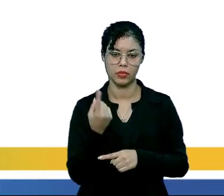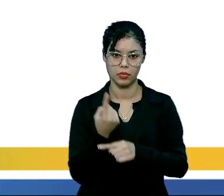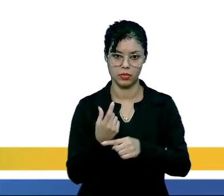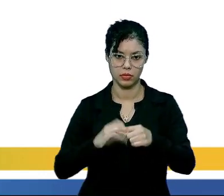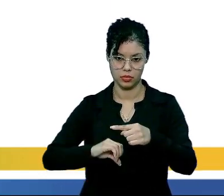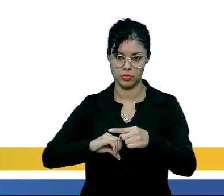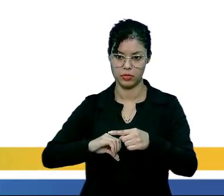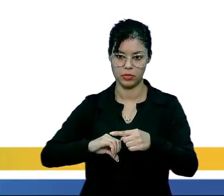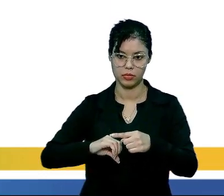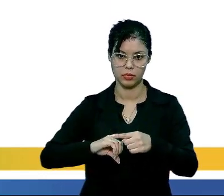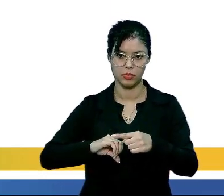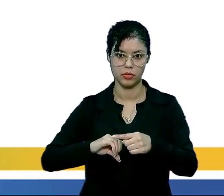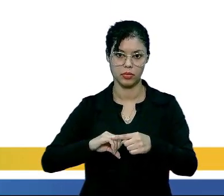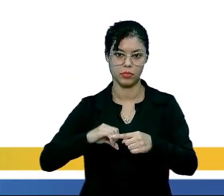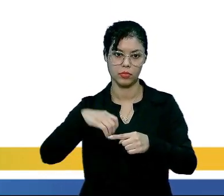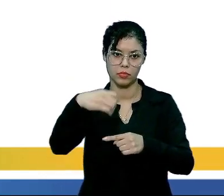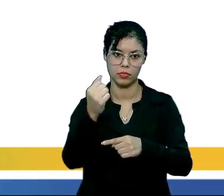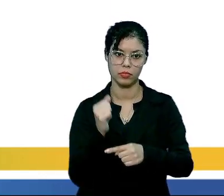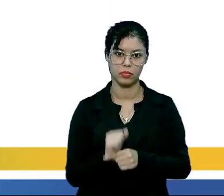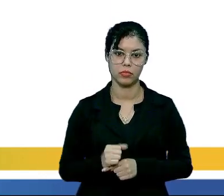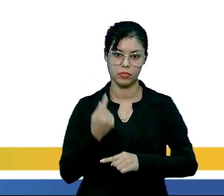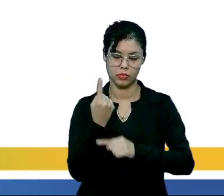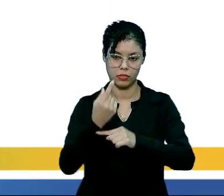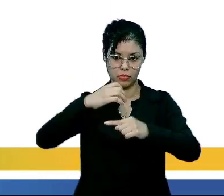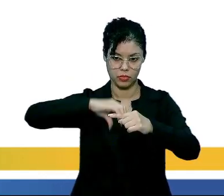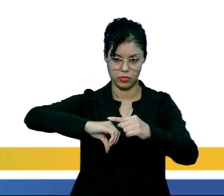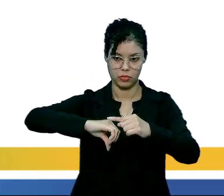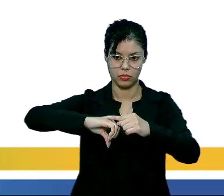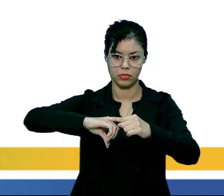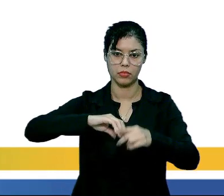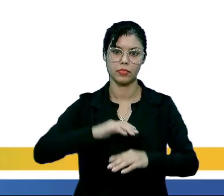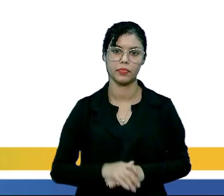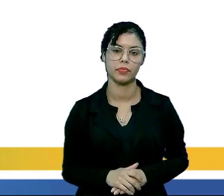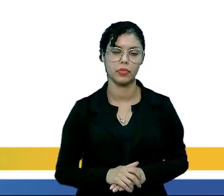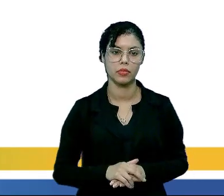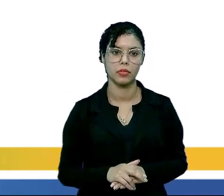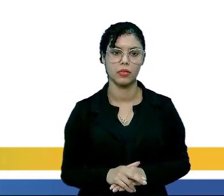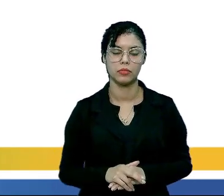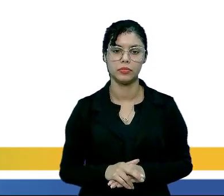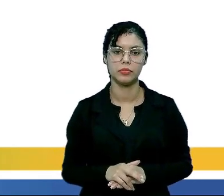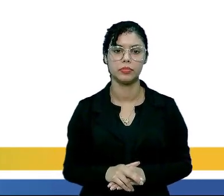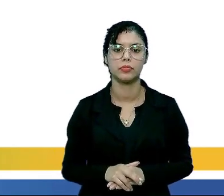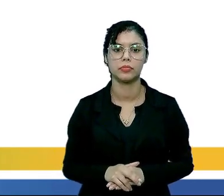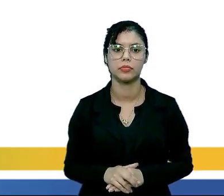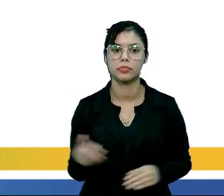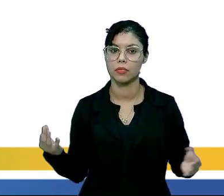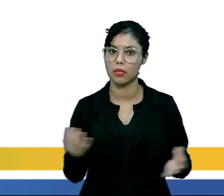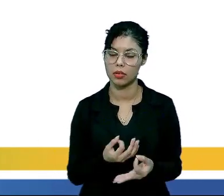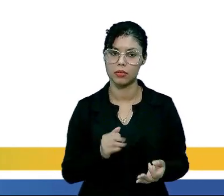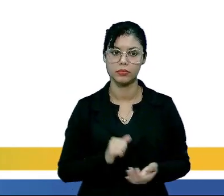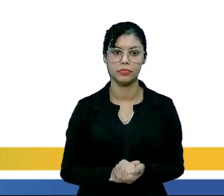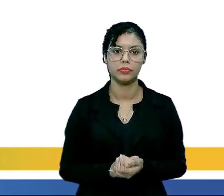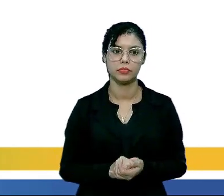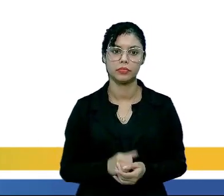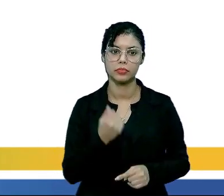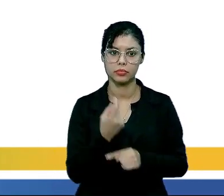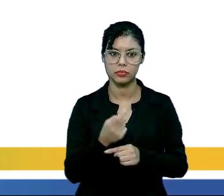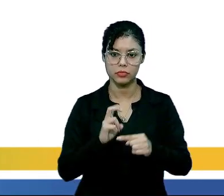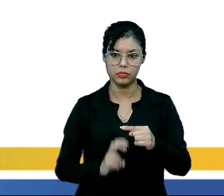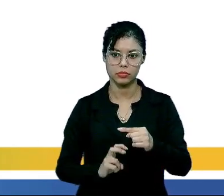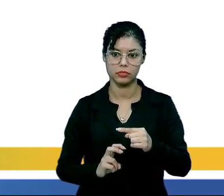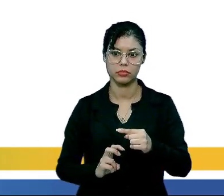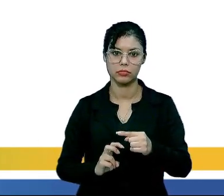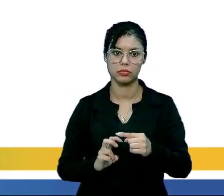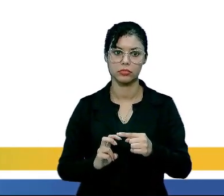eu tenho 1 mol, para o PCl5 eu também tenho 1 mol e para o Cl2 eu tenho 1 mol. Perfeito? Então eu tenho 1 sobre